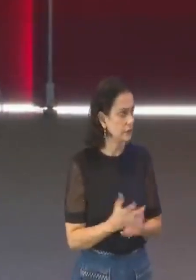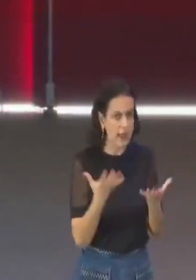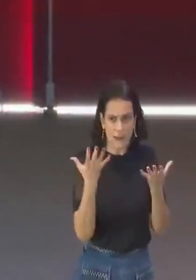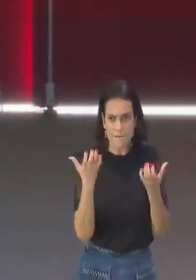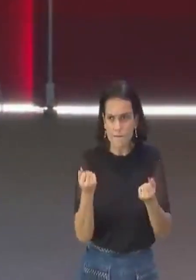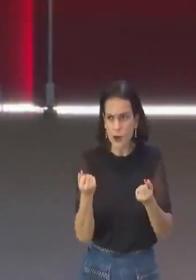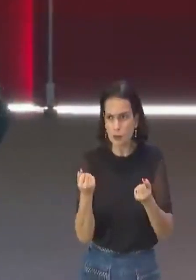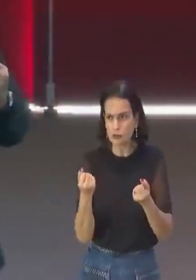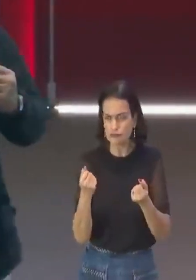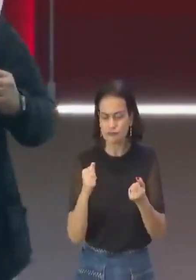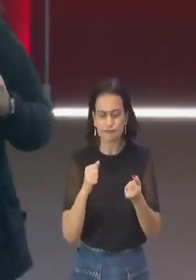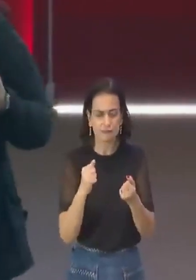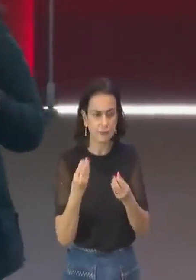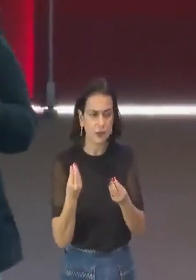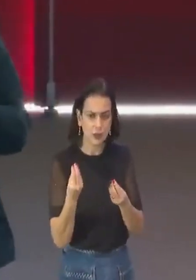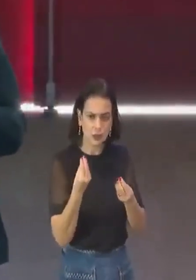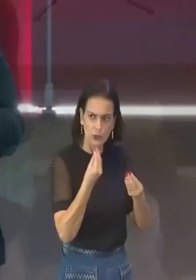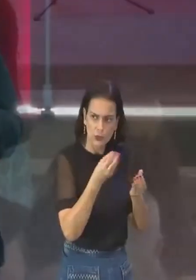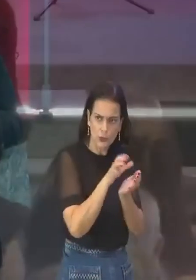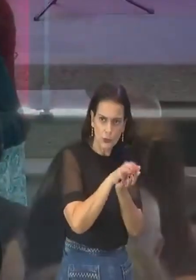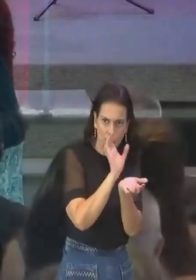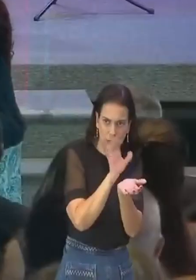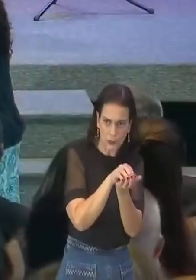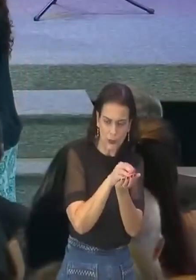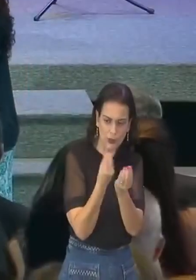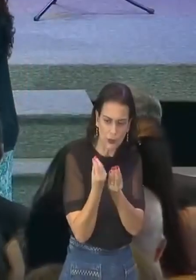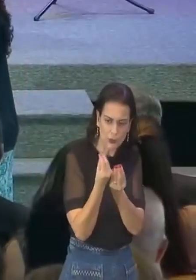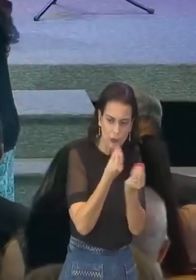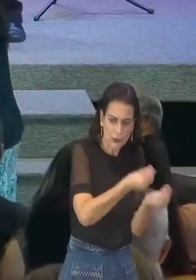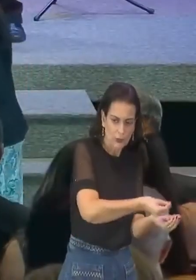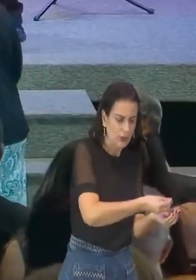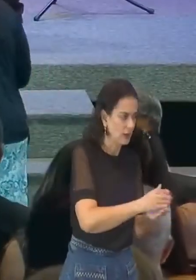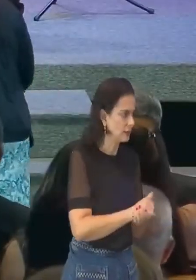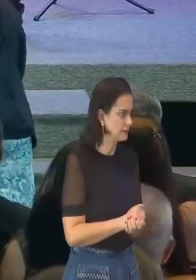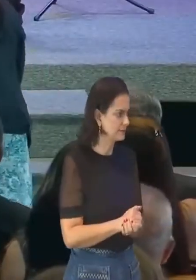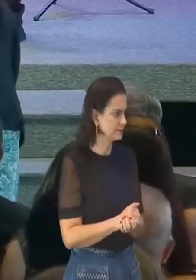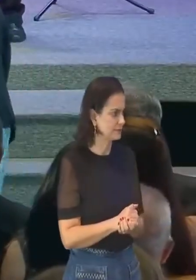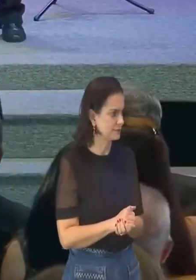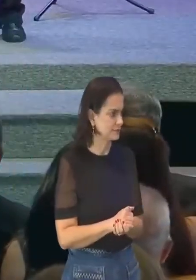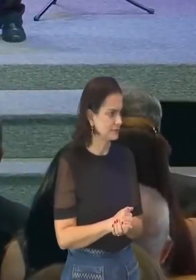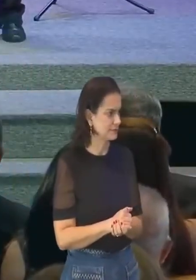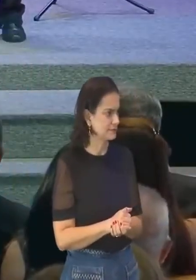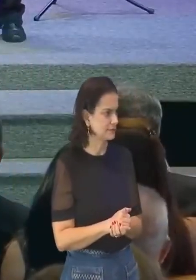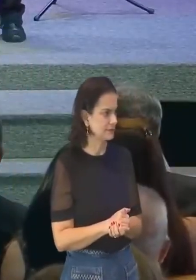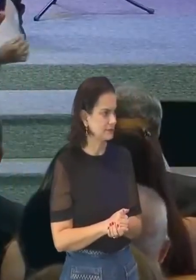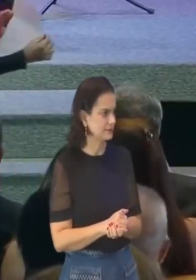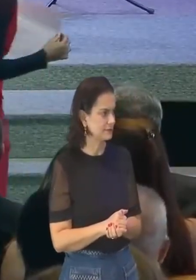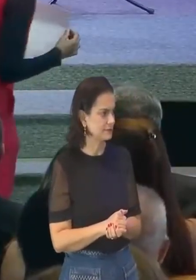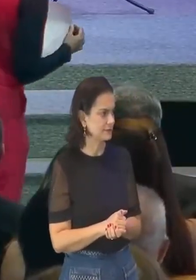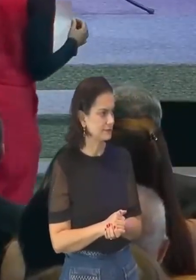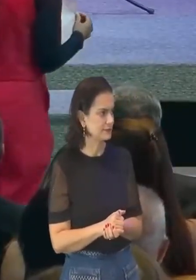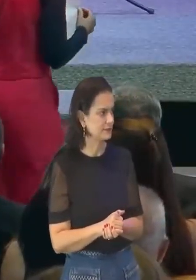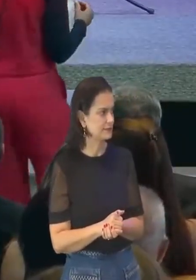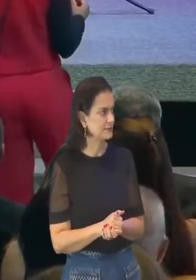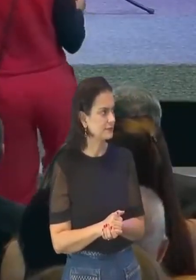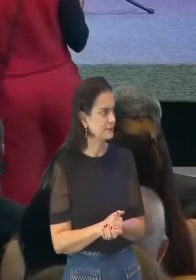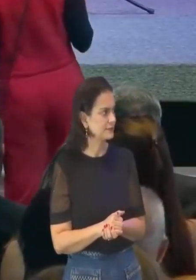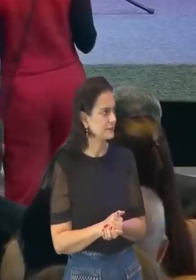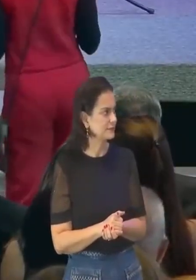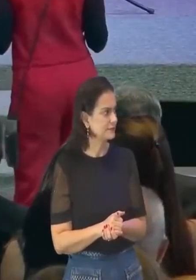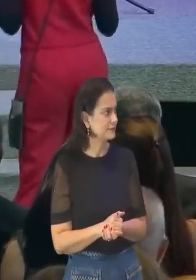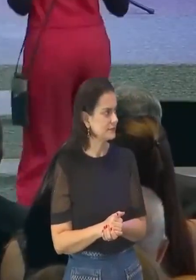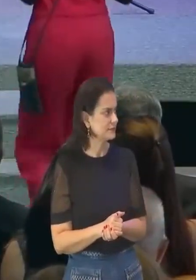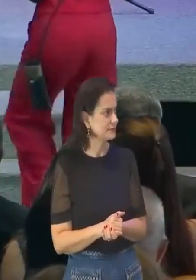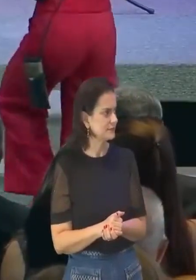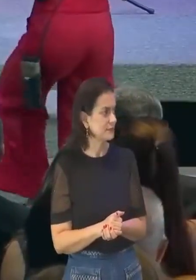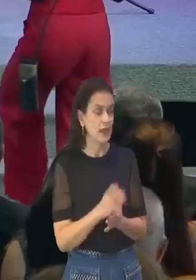de uma forma simbólica estas palavras aqui dentro da nossa ostra, por favor. Porque nós sabemos